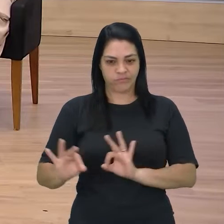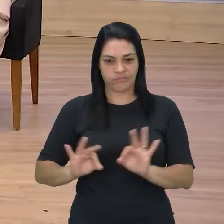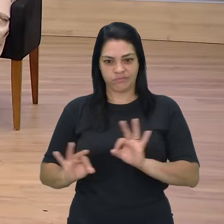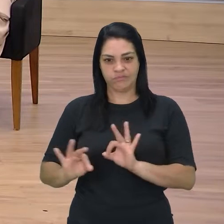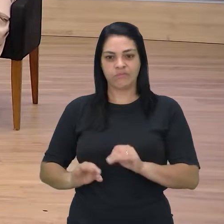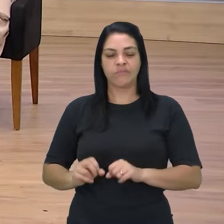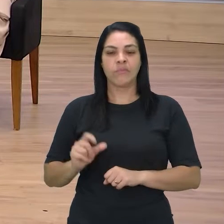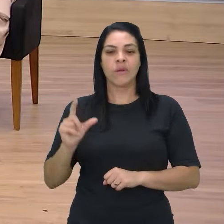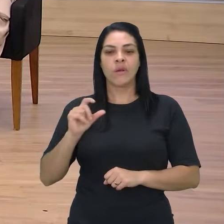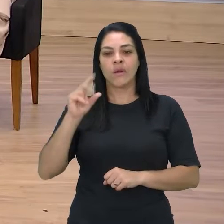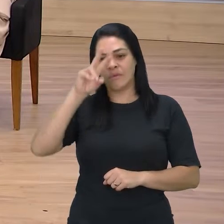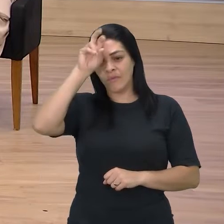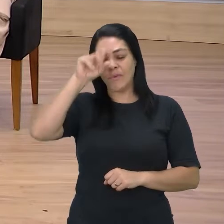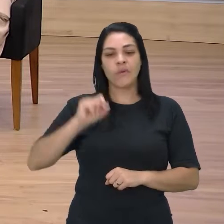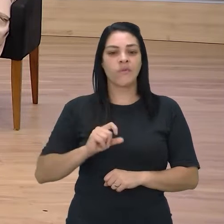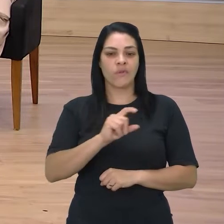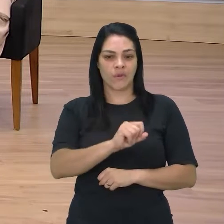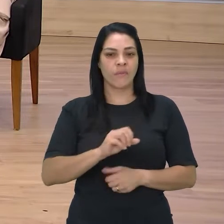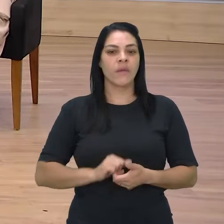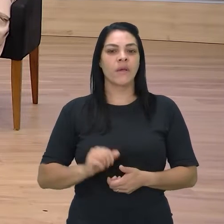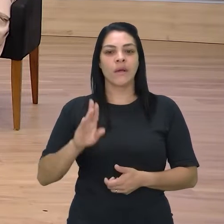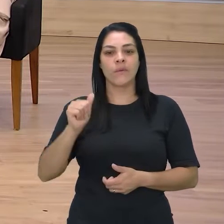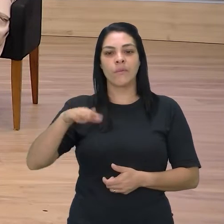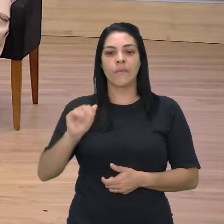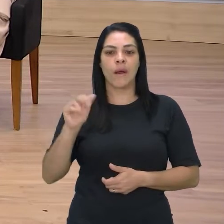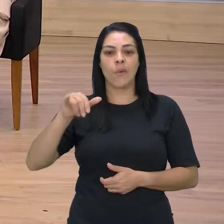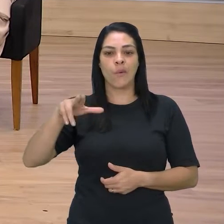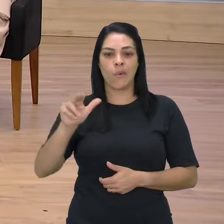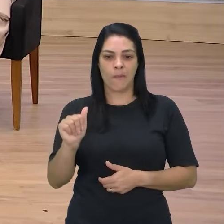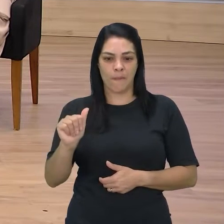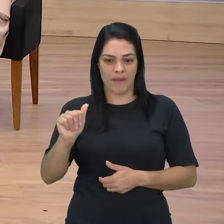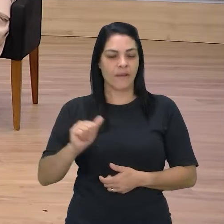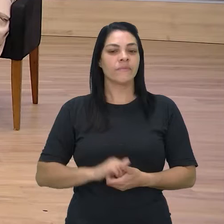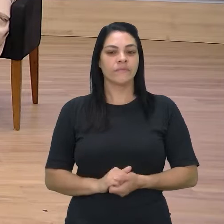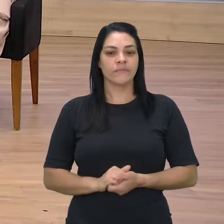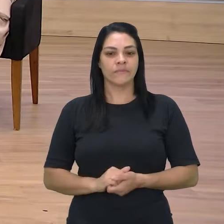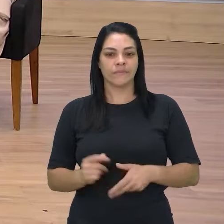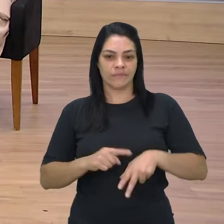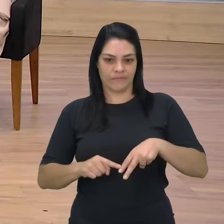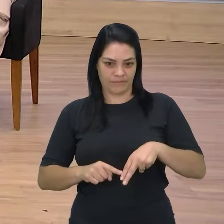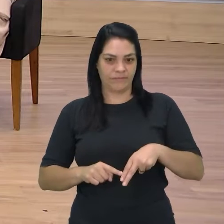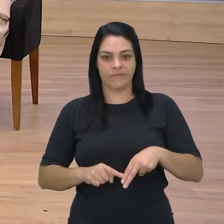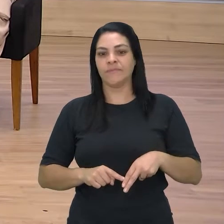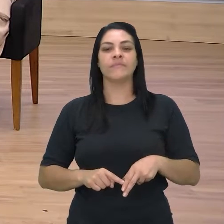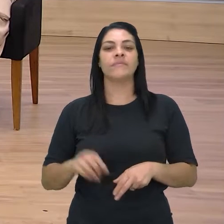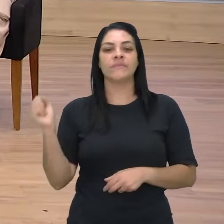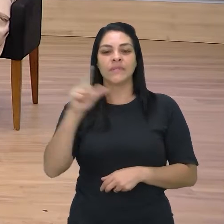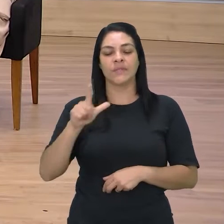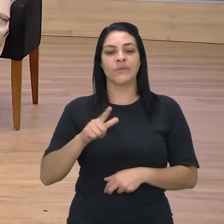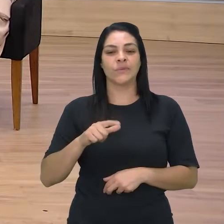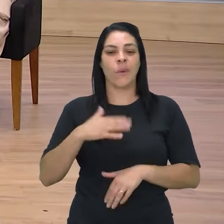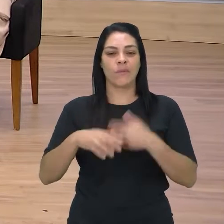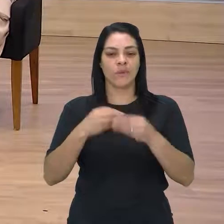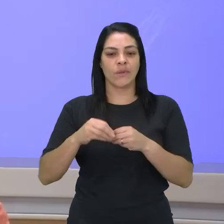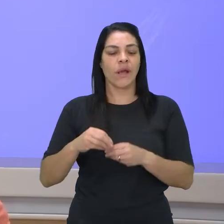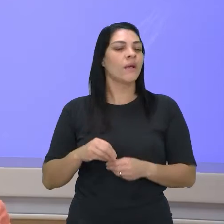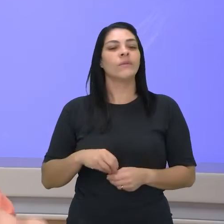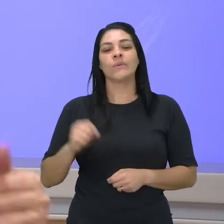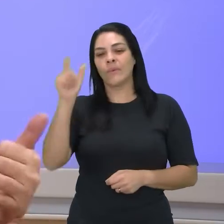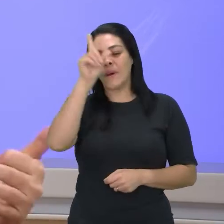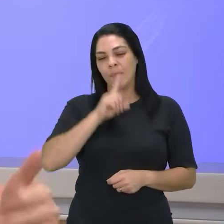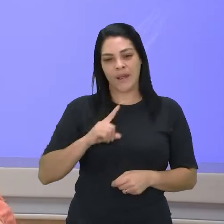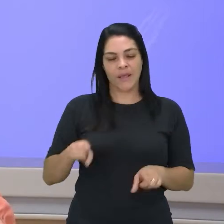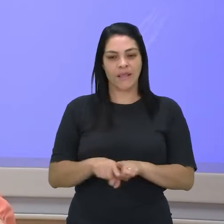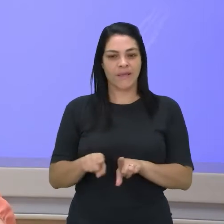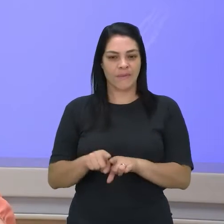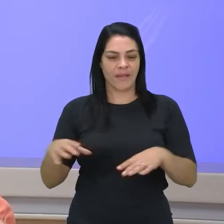Embaúba, uma saia azul com estampa amarela e um tênis azul também. E agora, aqui do nosso lado,